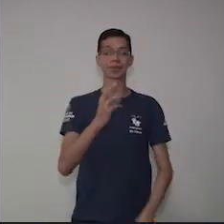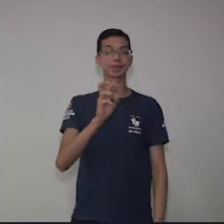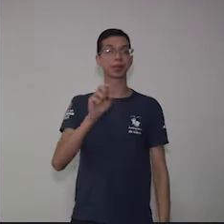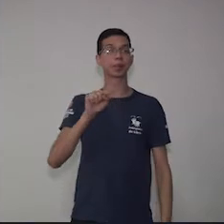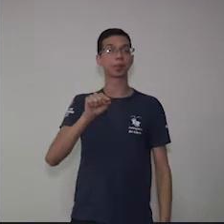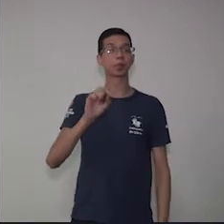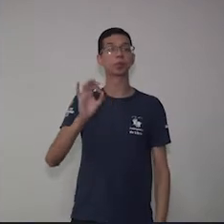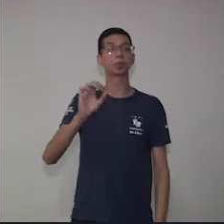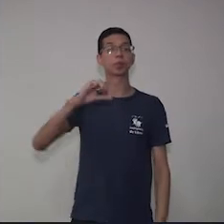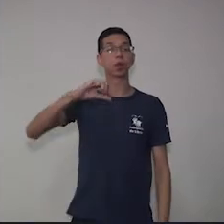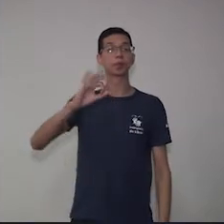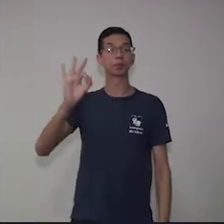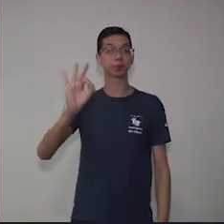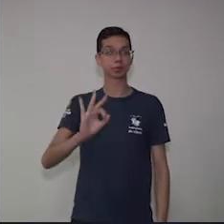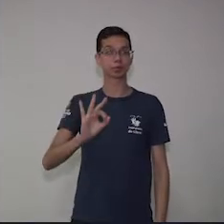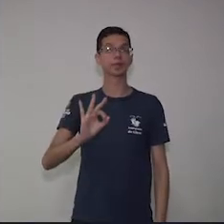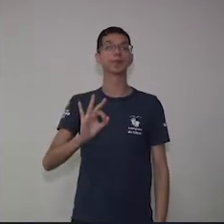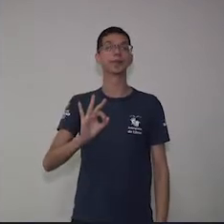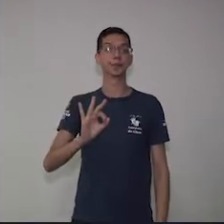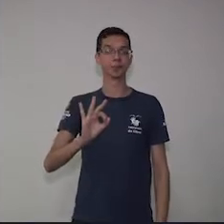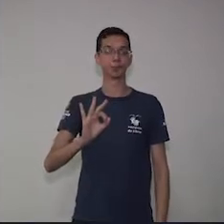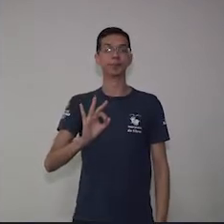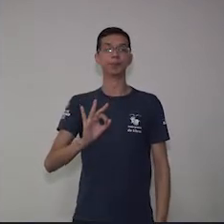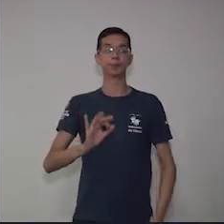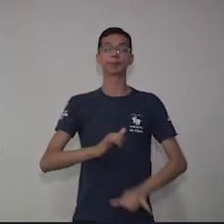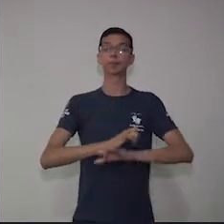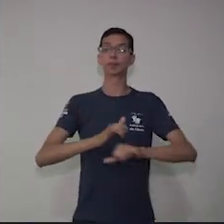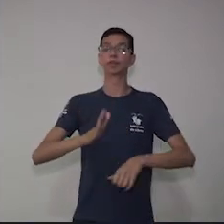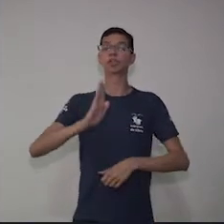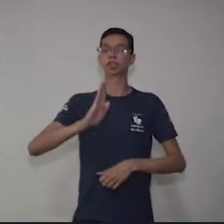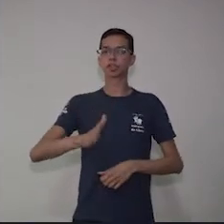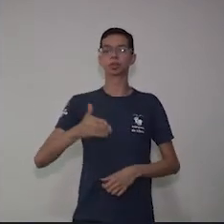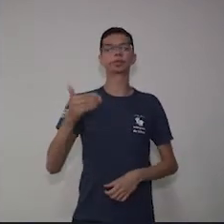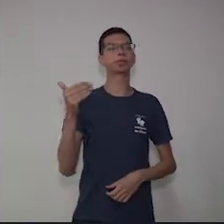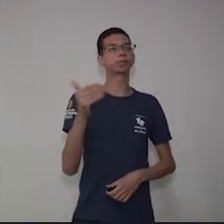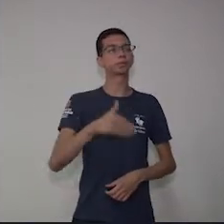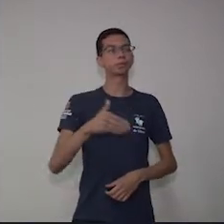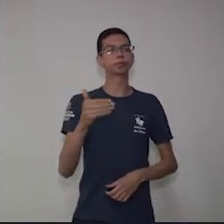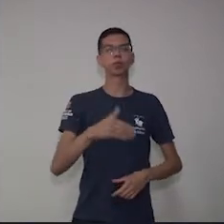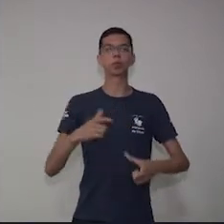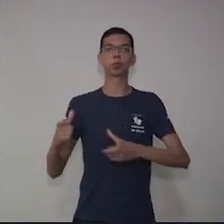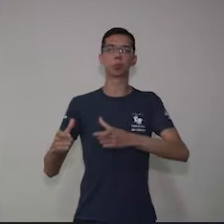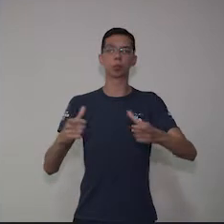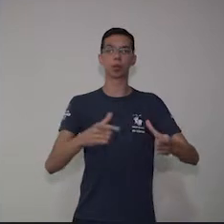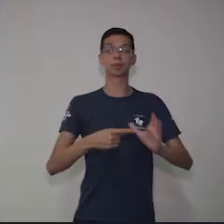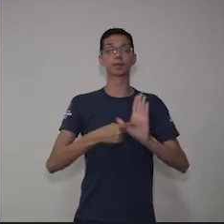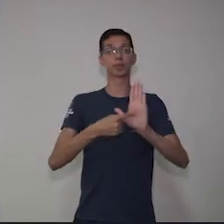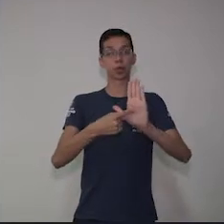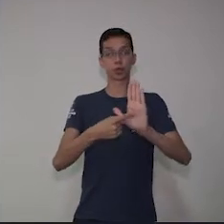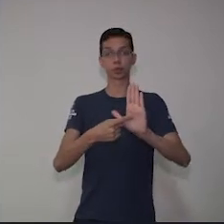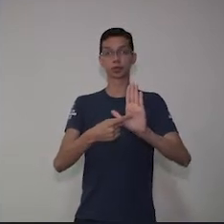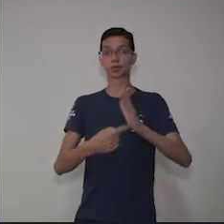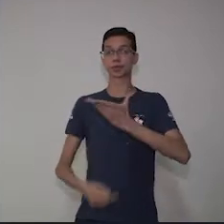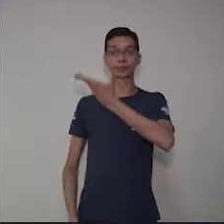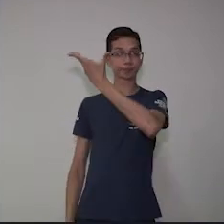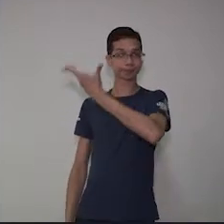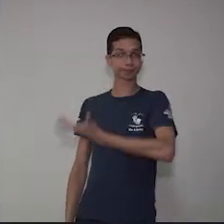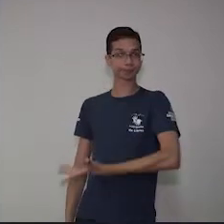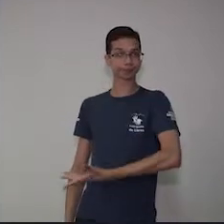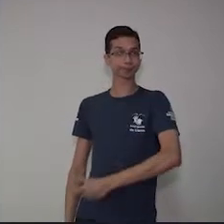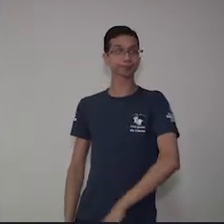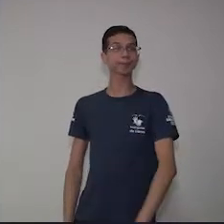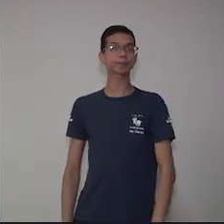35,9%, afirma ter frequentado os locais que aqui nós apontamos, né? E há uma